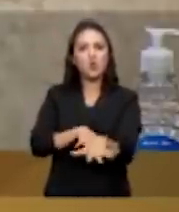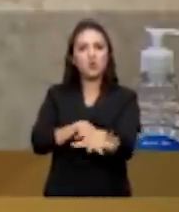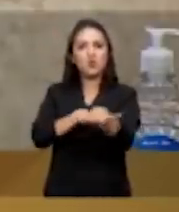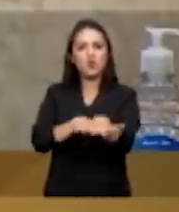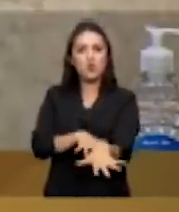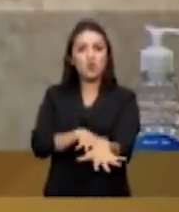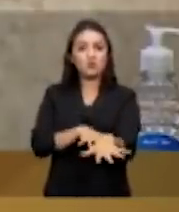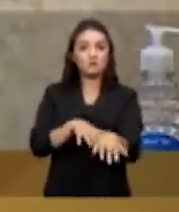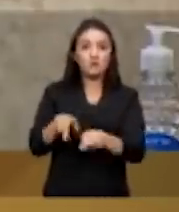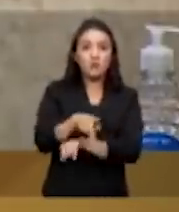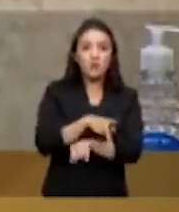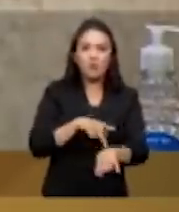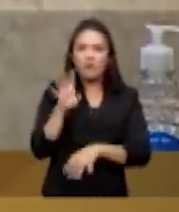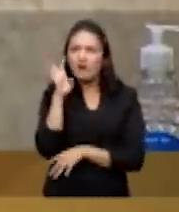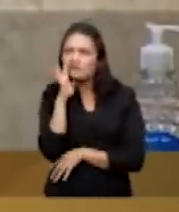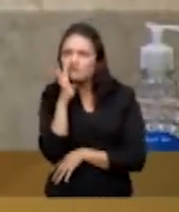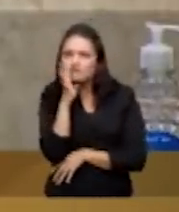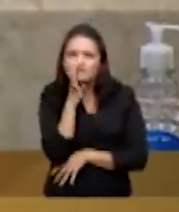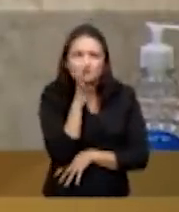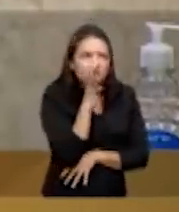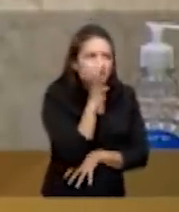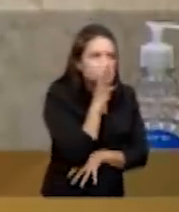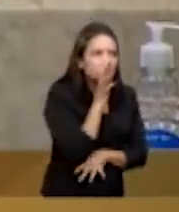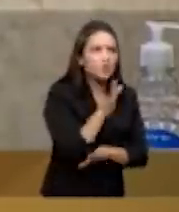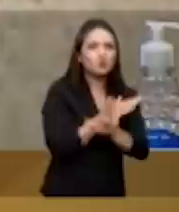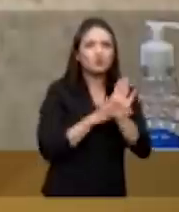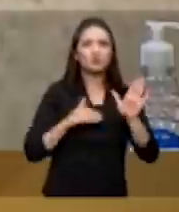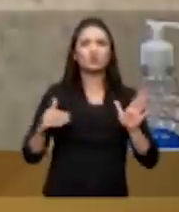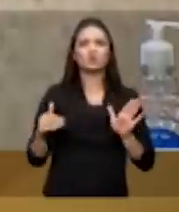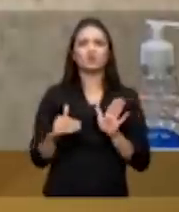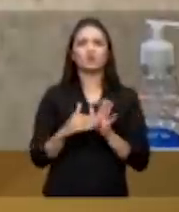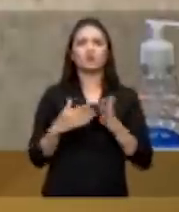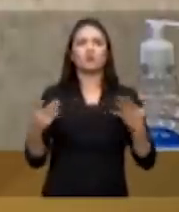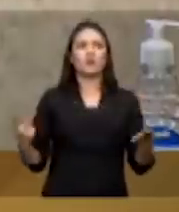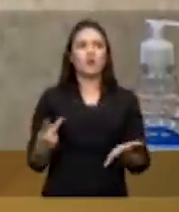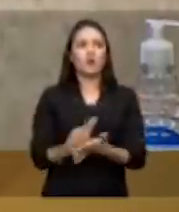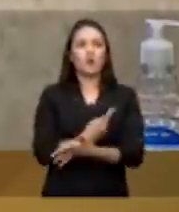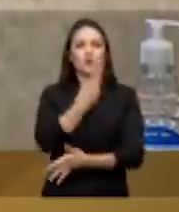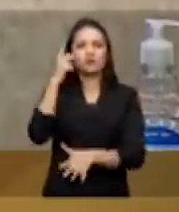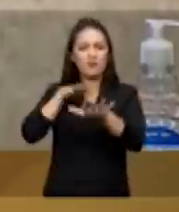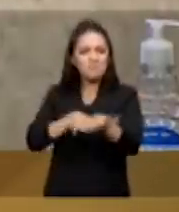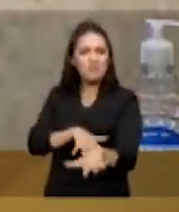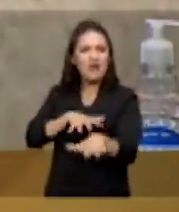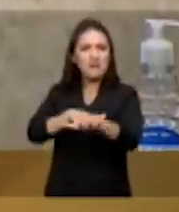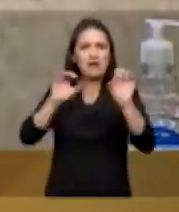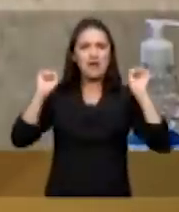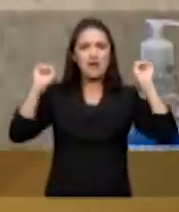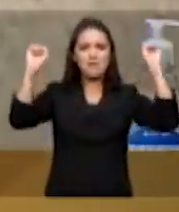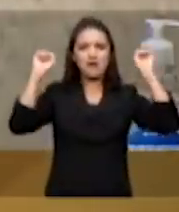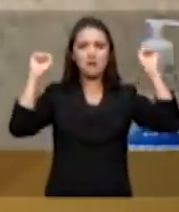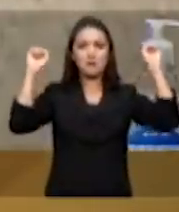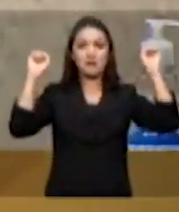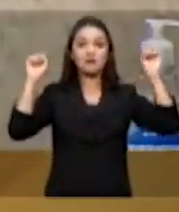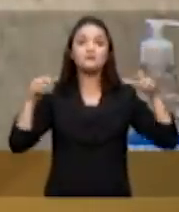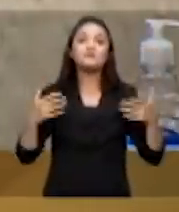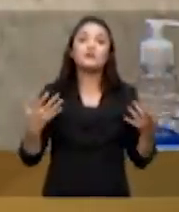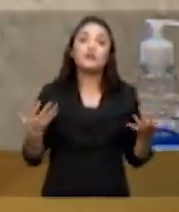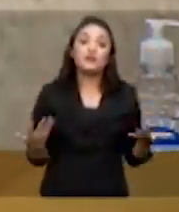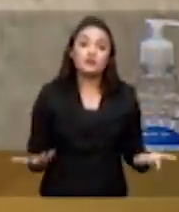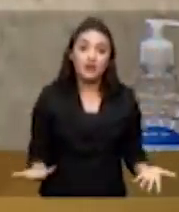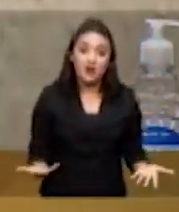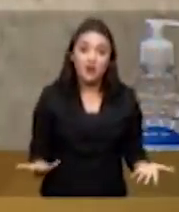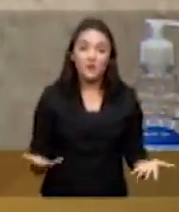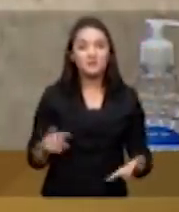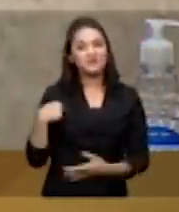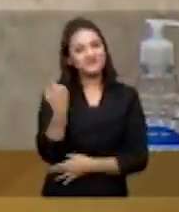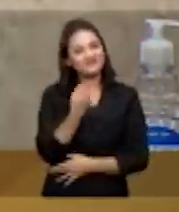O país acompanhou atento o desenrolar das manifestações. E, para a tranquilidade